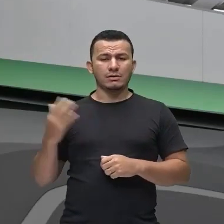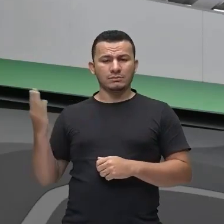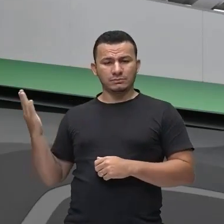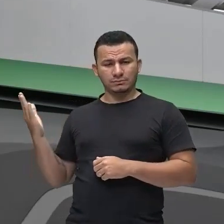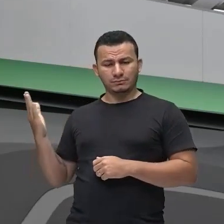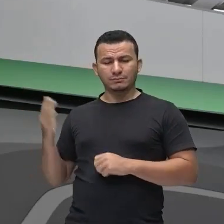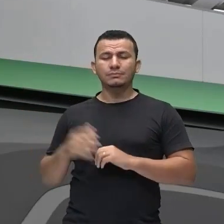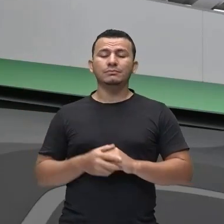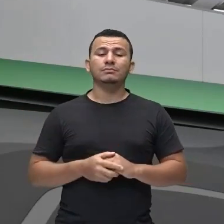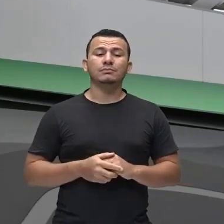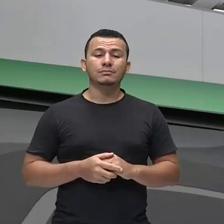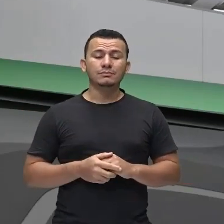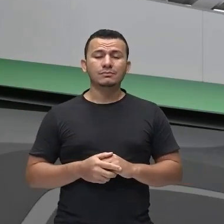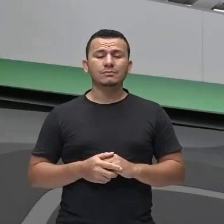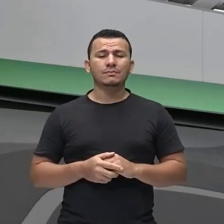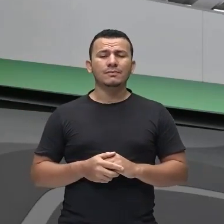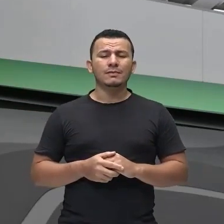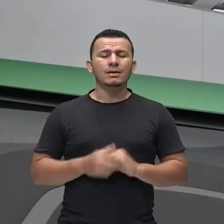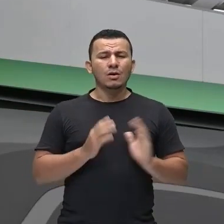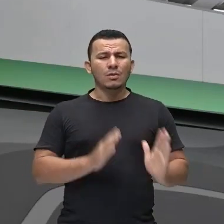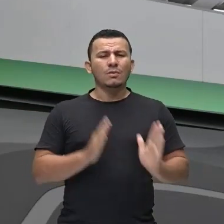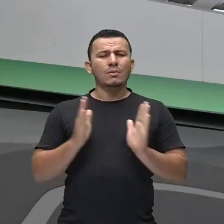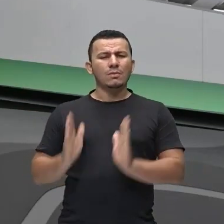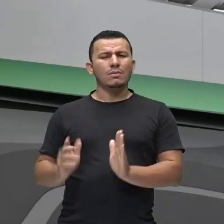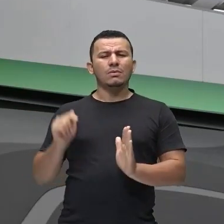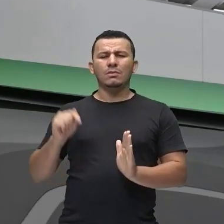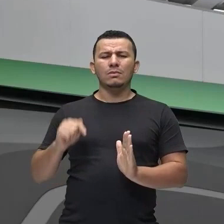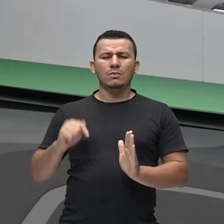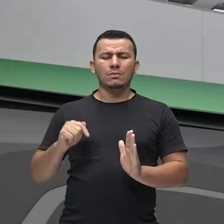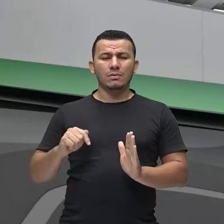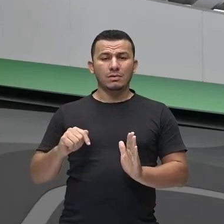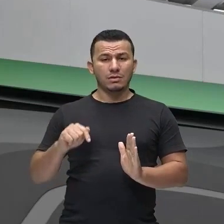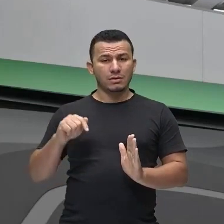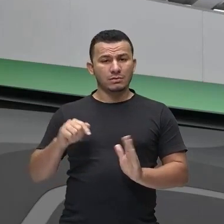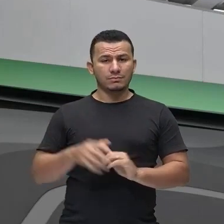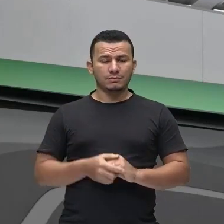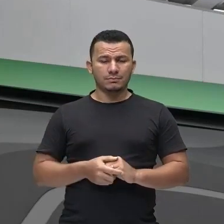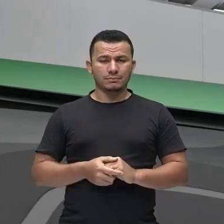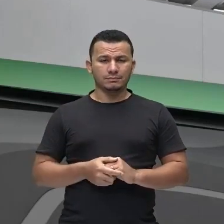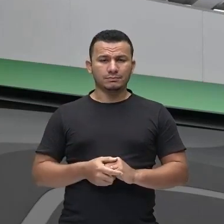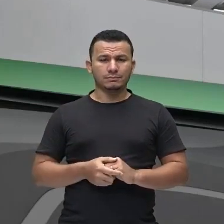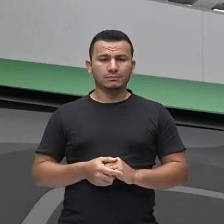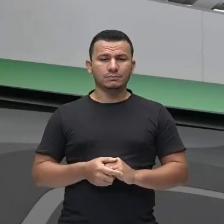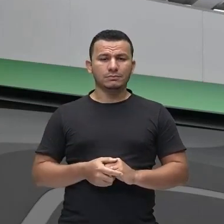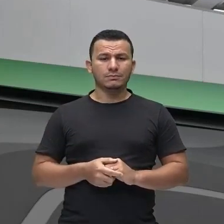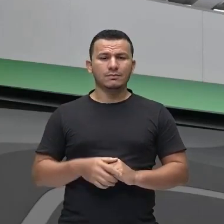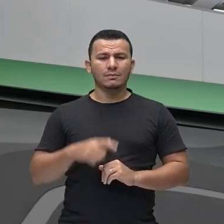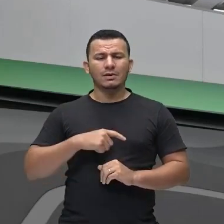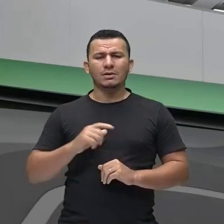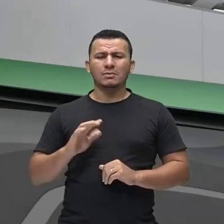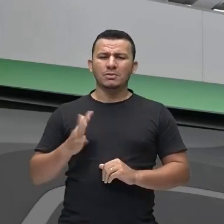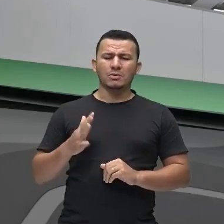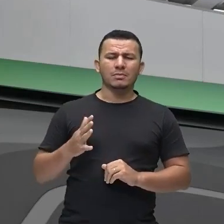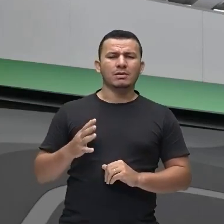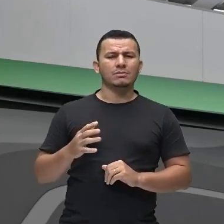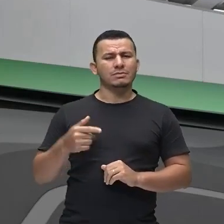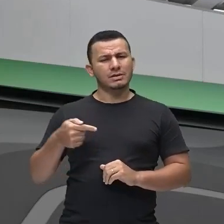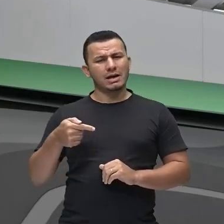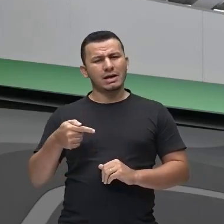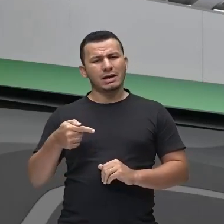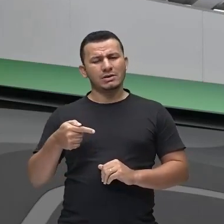fase. Essa fase aqui, ela ainda acontece, tá lá até por volta do 7º